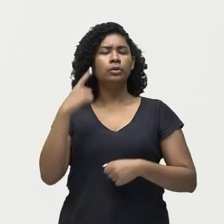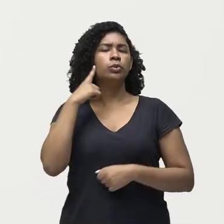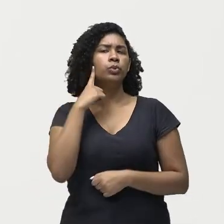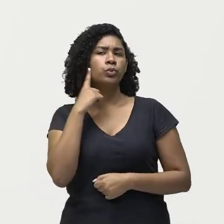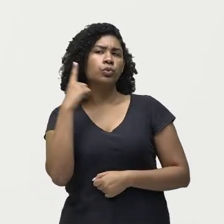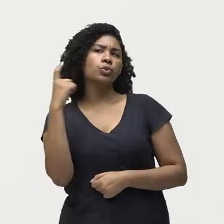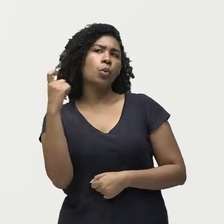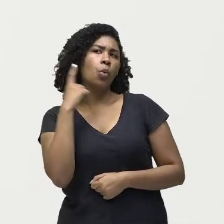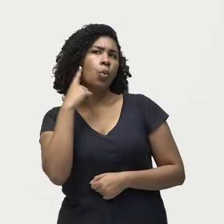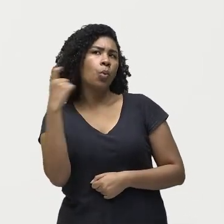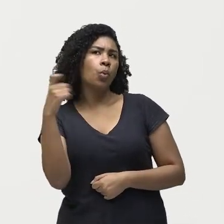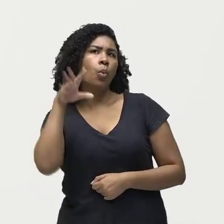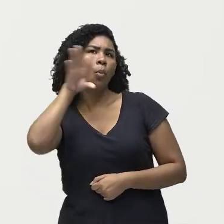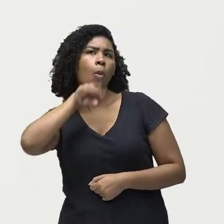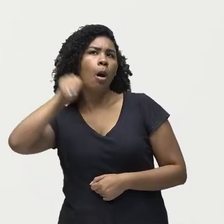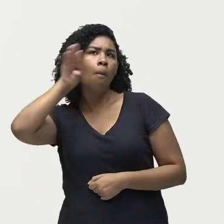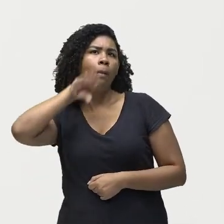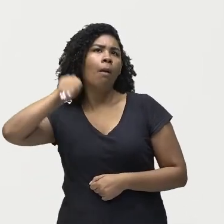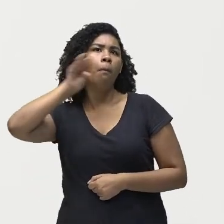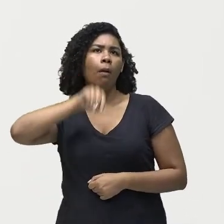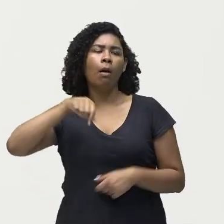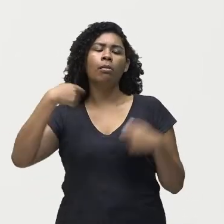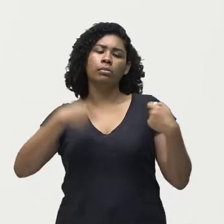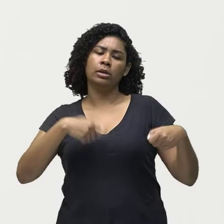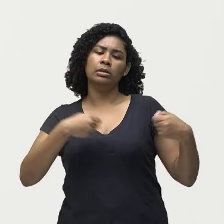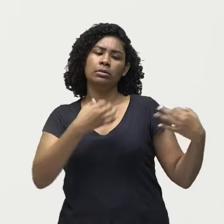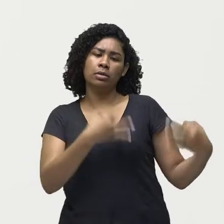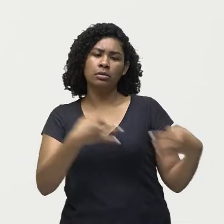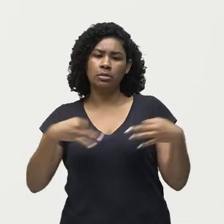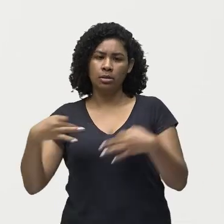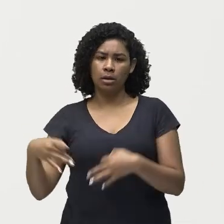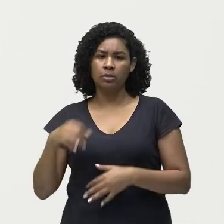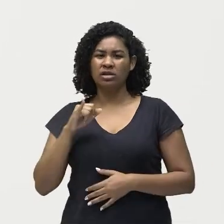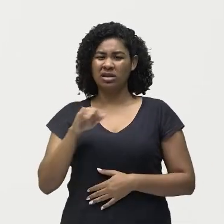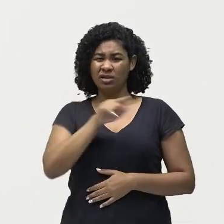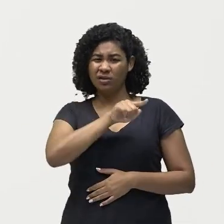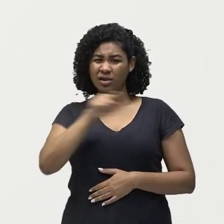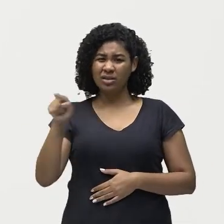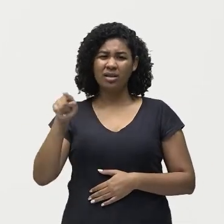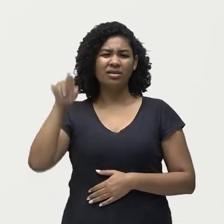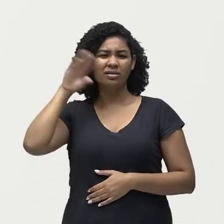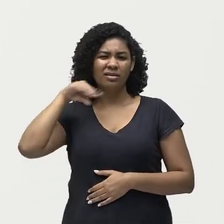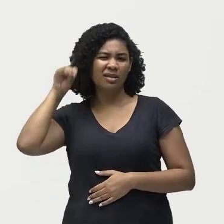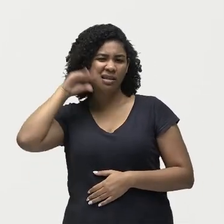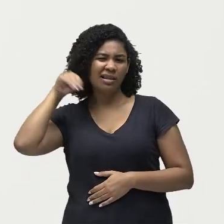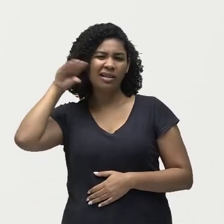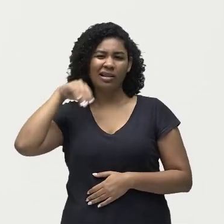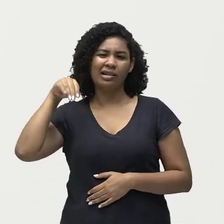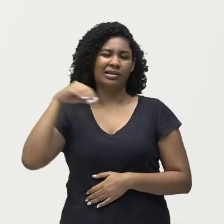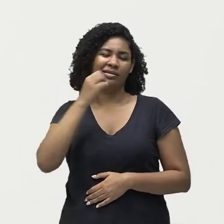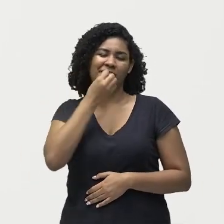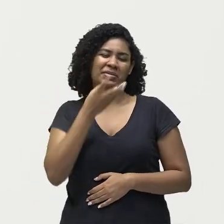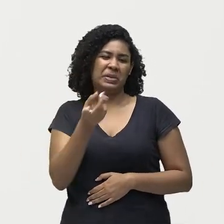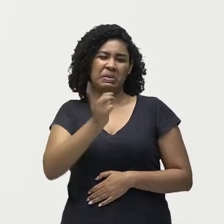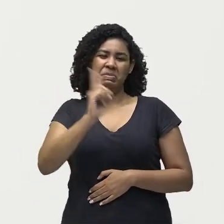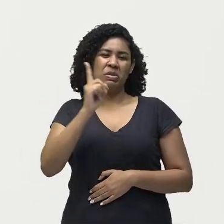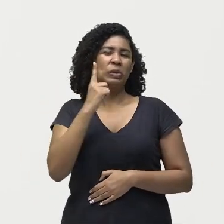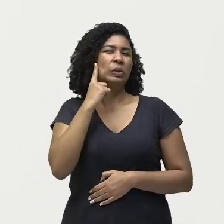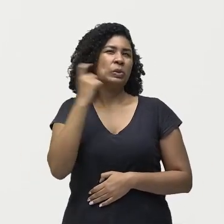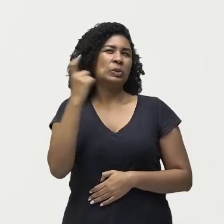sonoridade, esse E foi tirado, porque se você fosse falar junto com E, ficaria dancing,